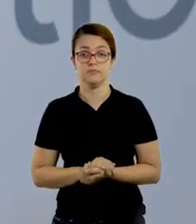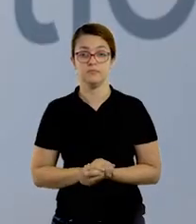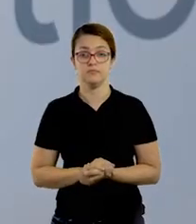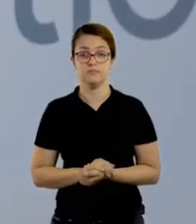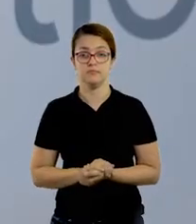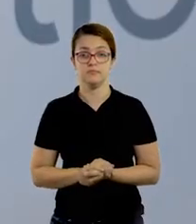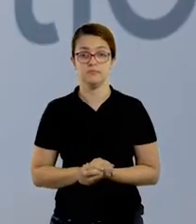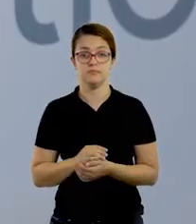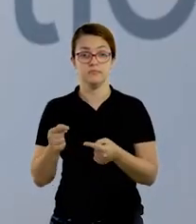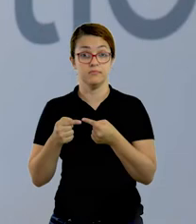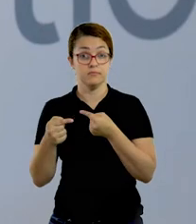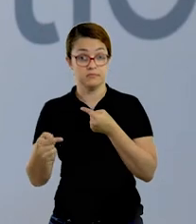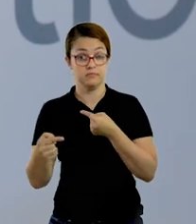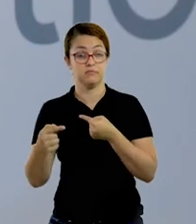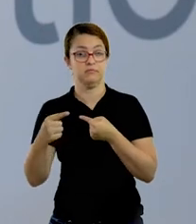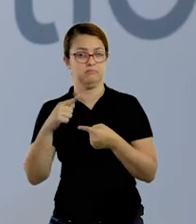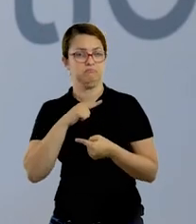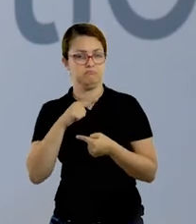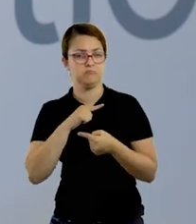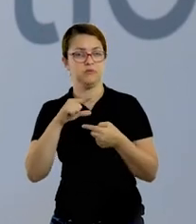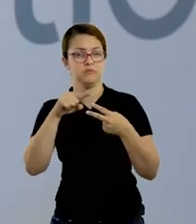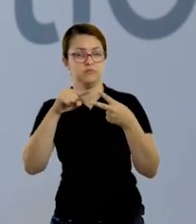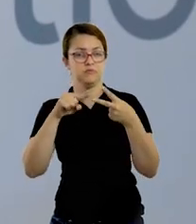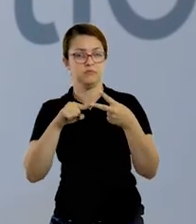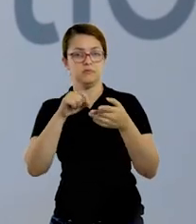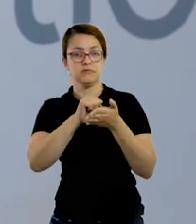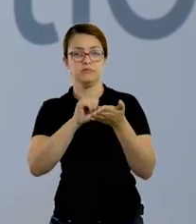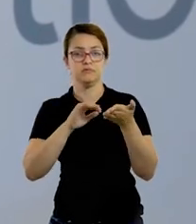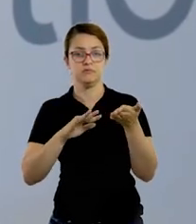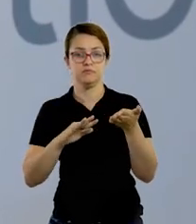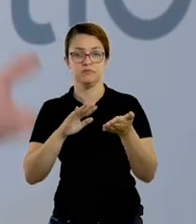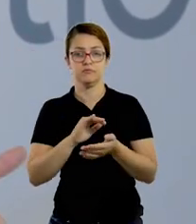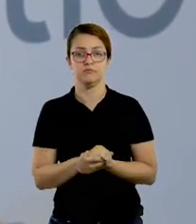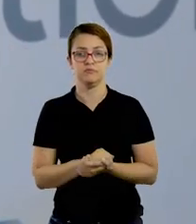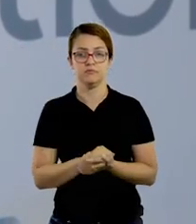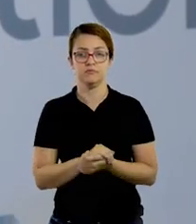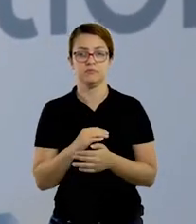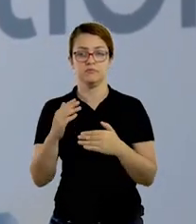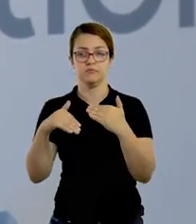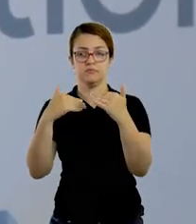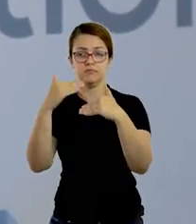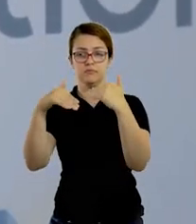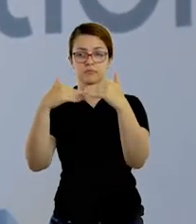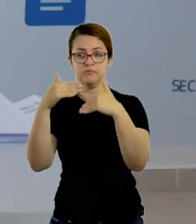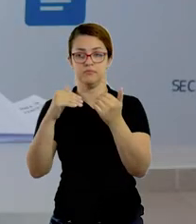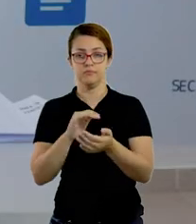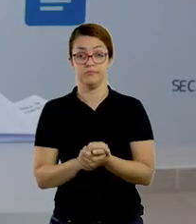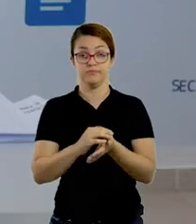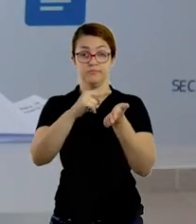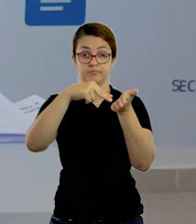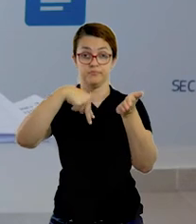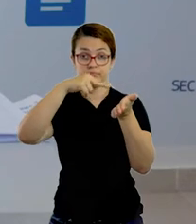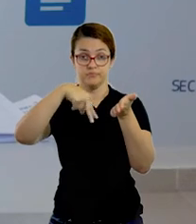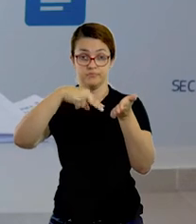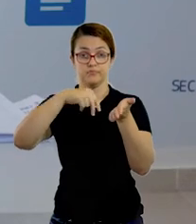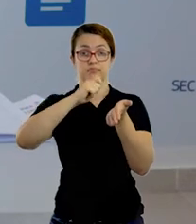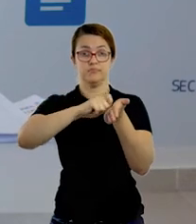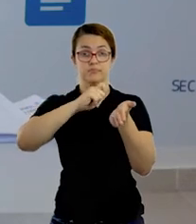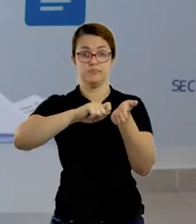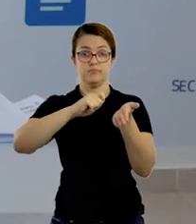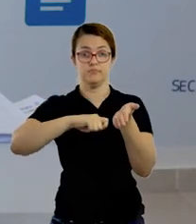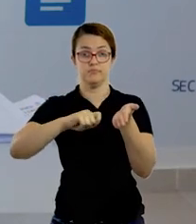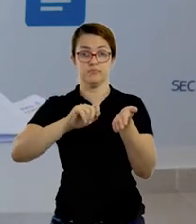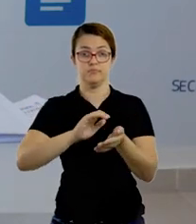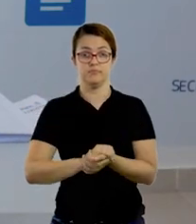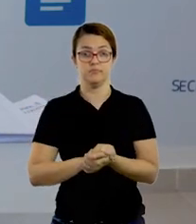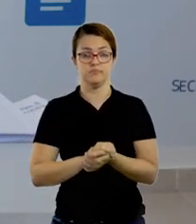vão realizar nessa semana duas atividades de matemática que vocês vão desenvolver. A leitura, a